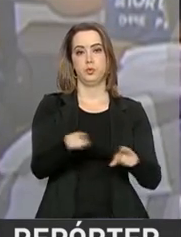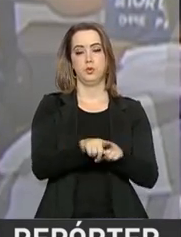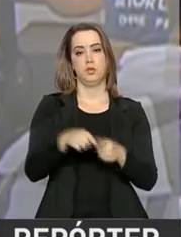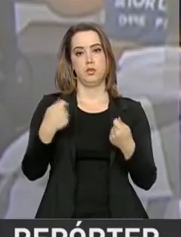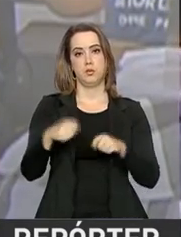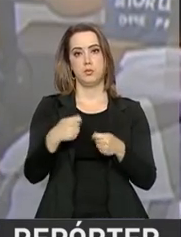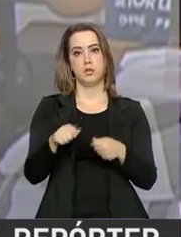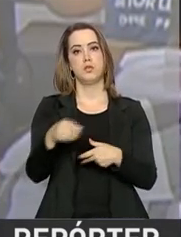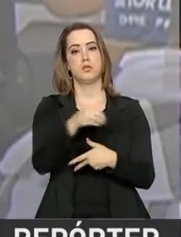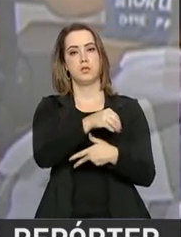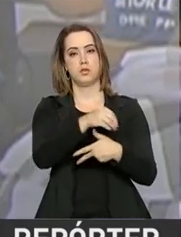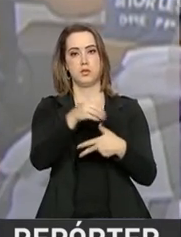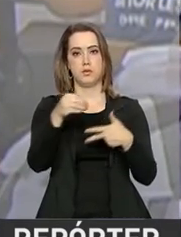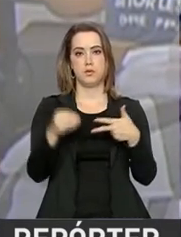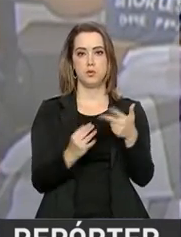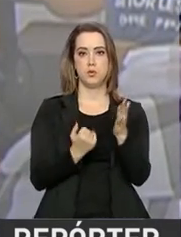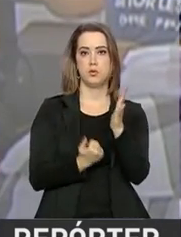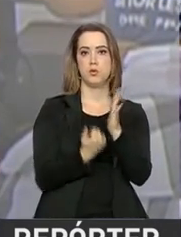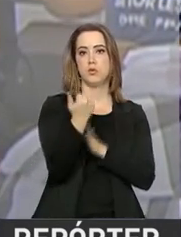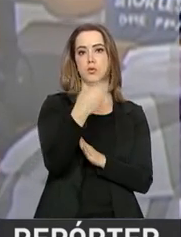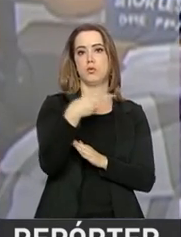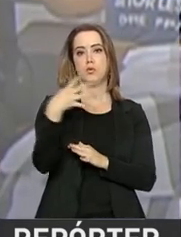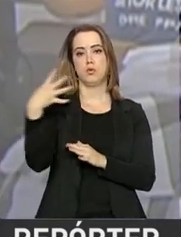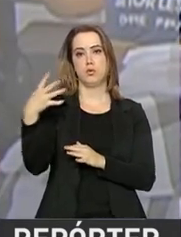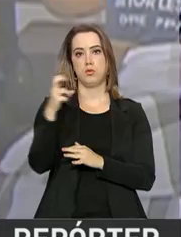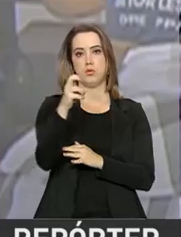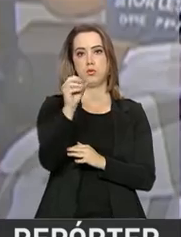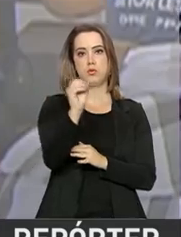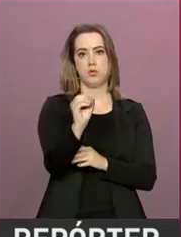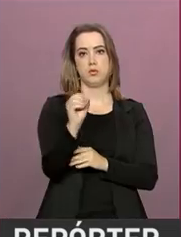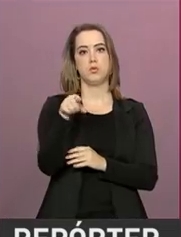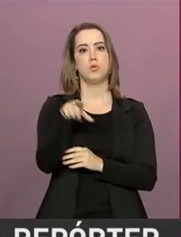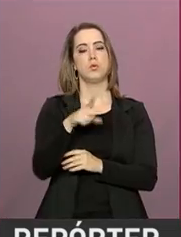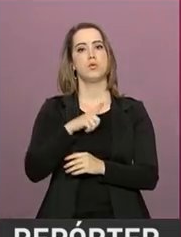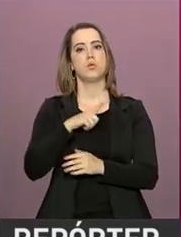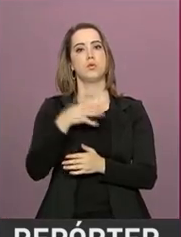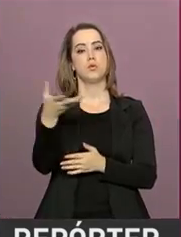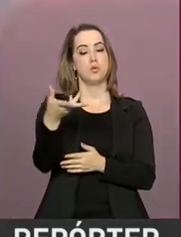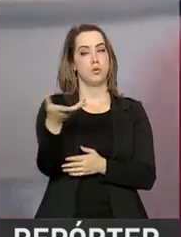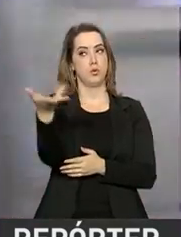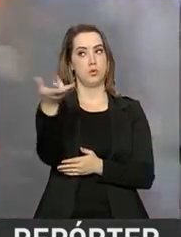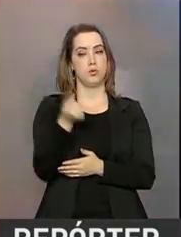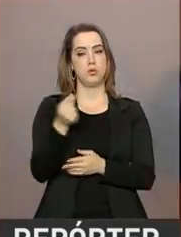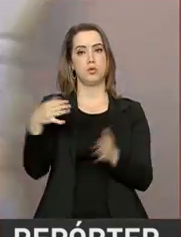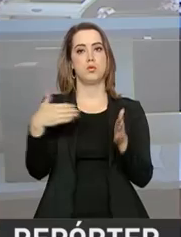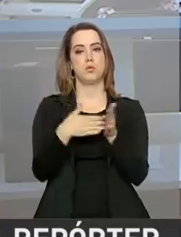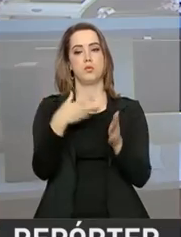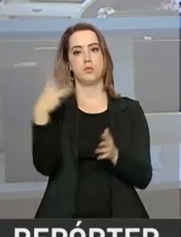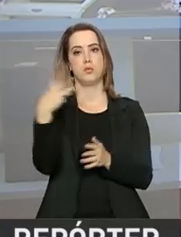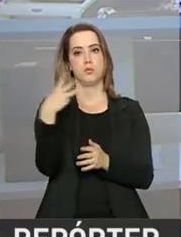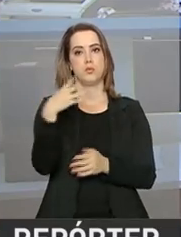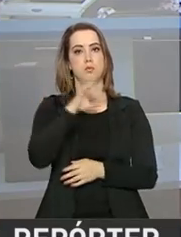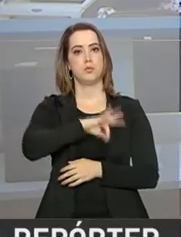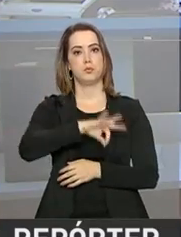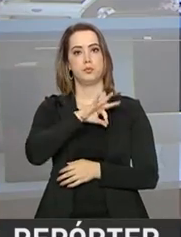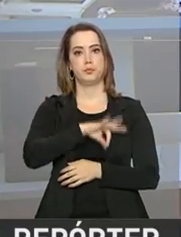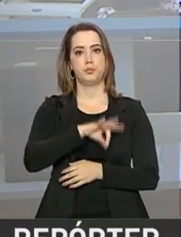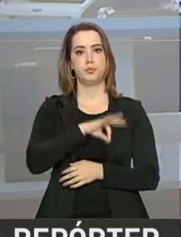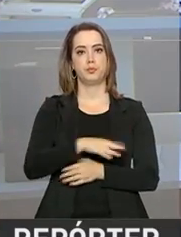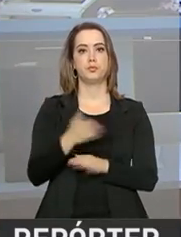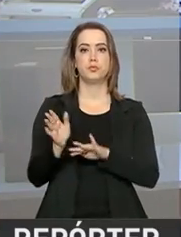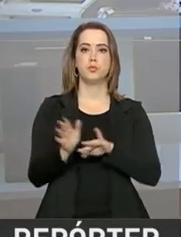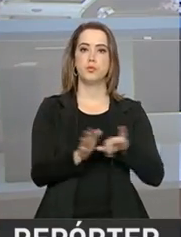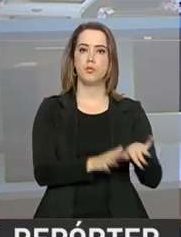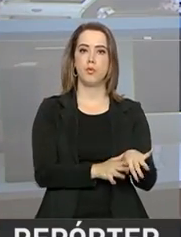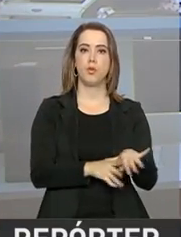notas iguais ou acima de 450 no Enem e receber até três salários mínimos e as abelhas